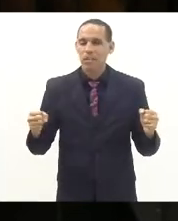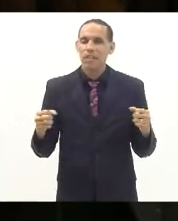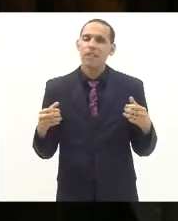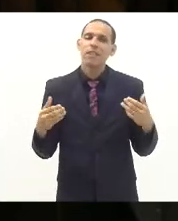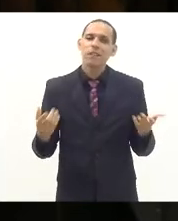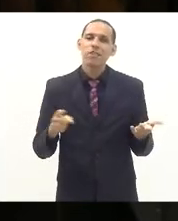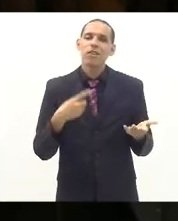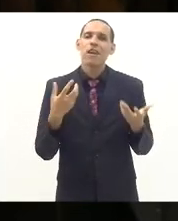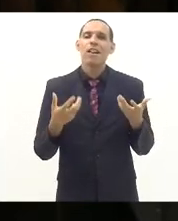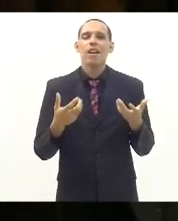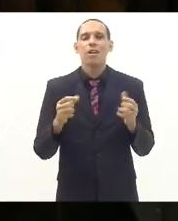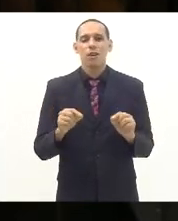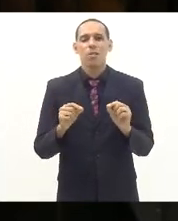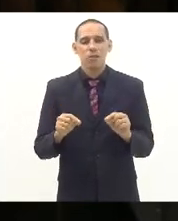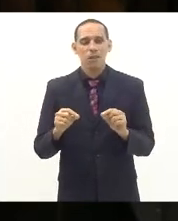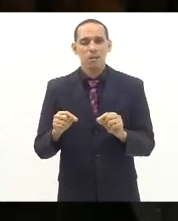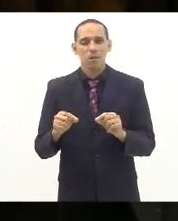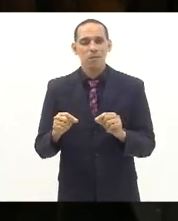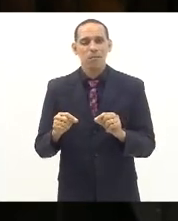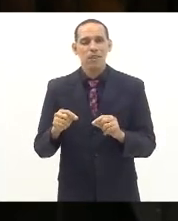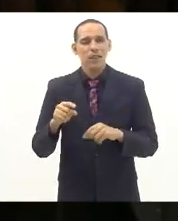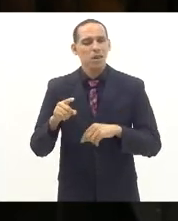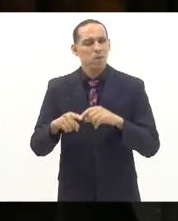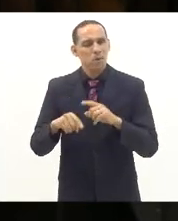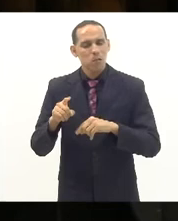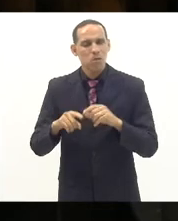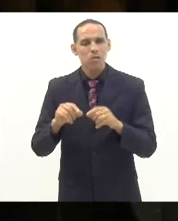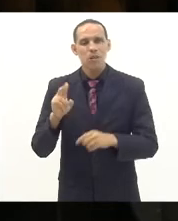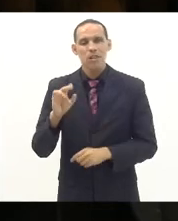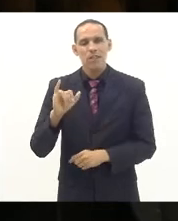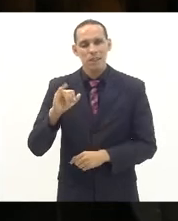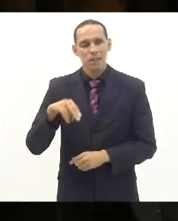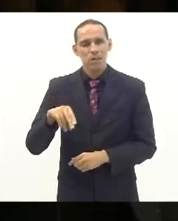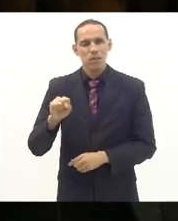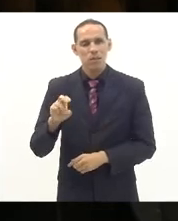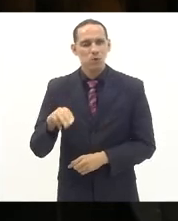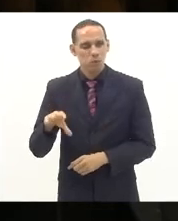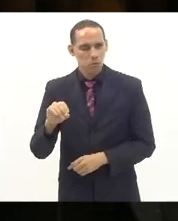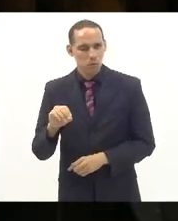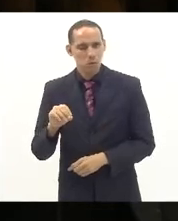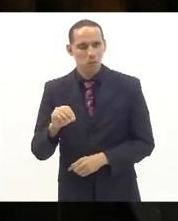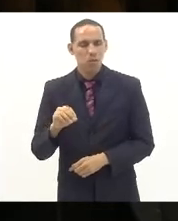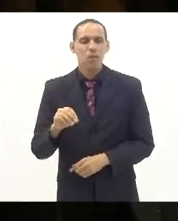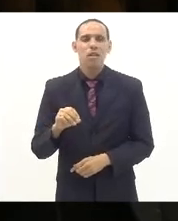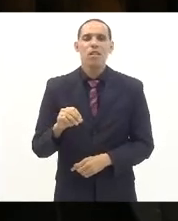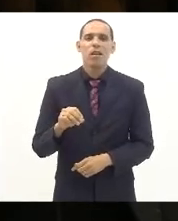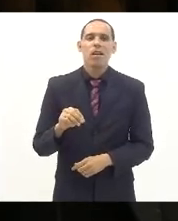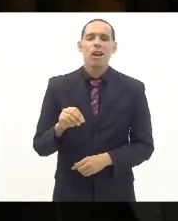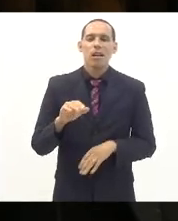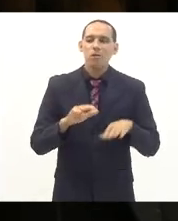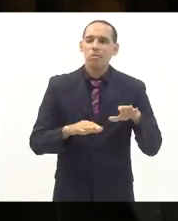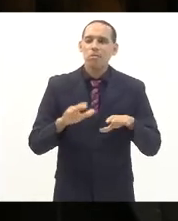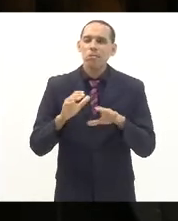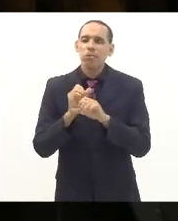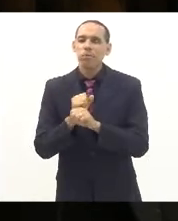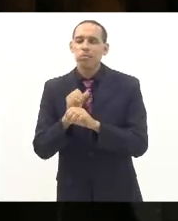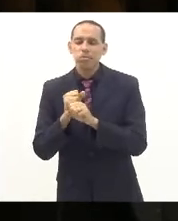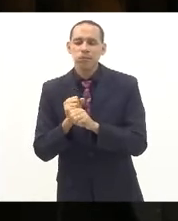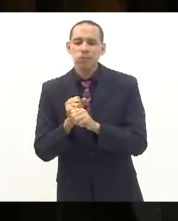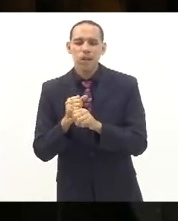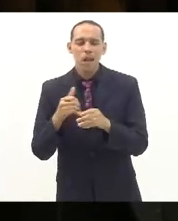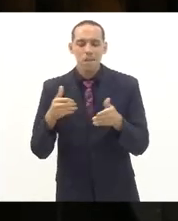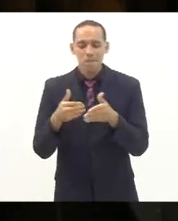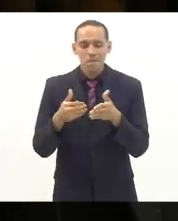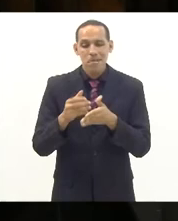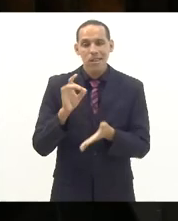você quer a matriz insumo-produto para você até cada vez as estimativas mais próximas do real e ao